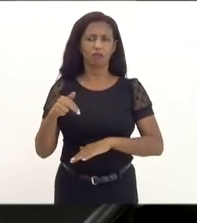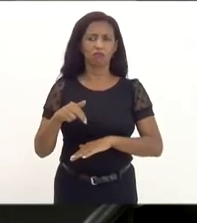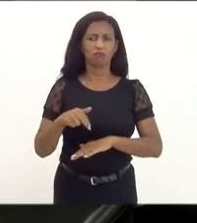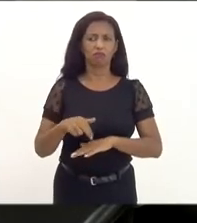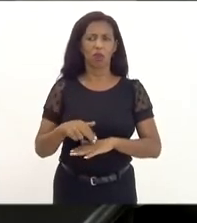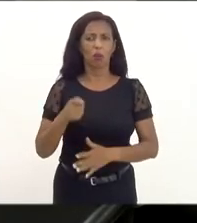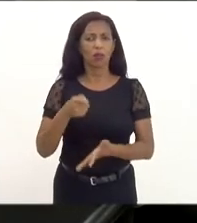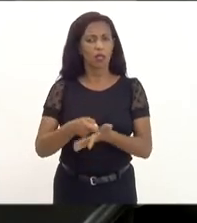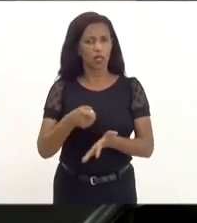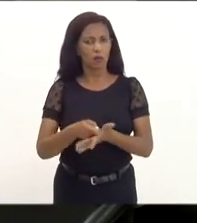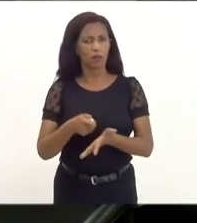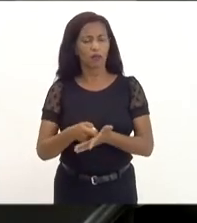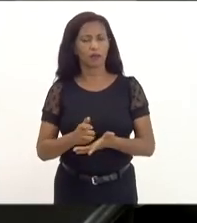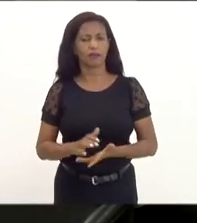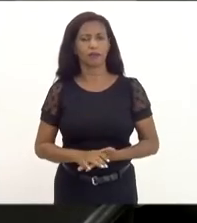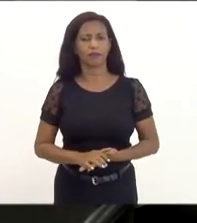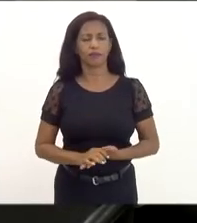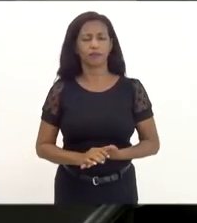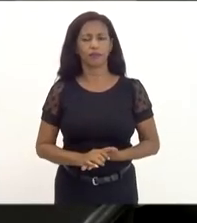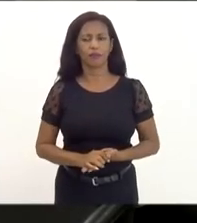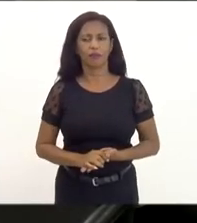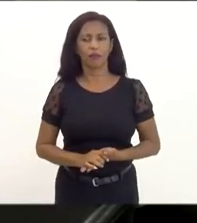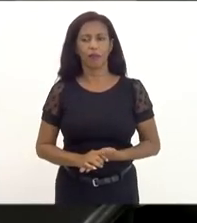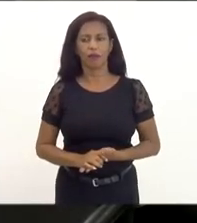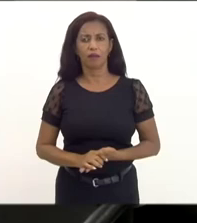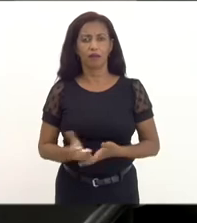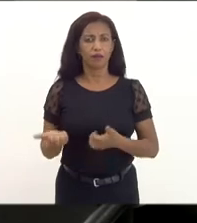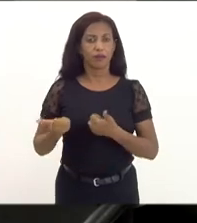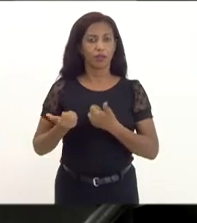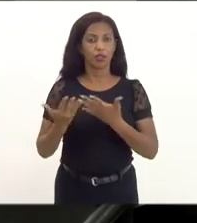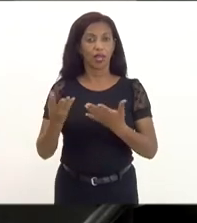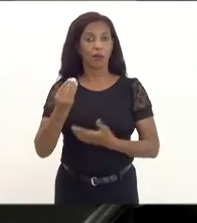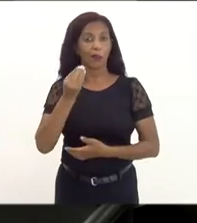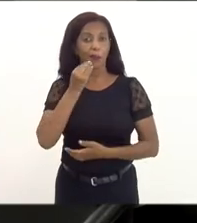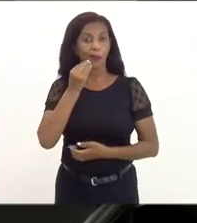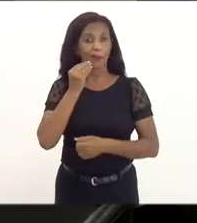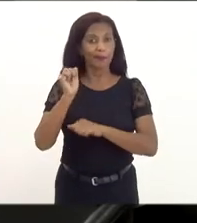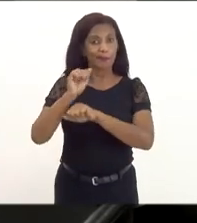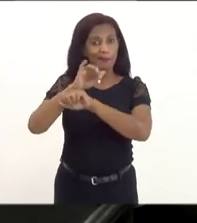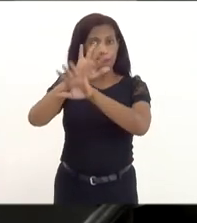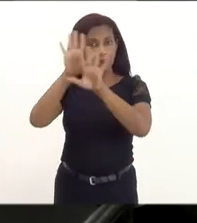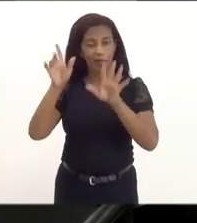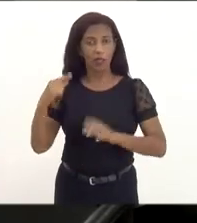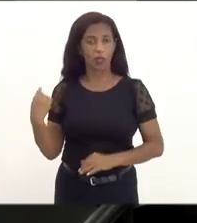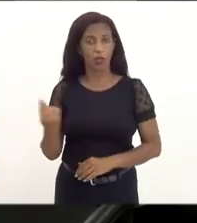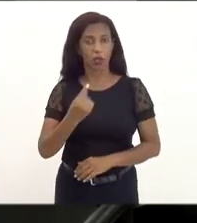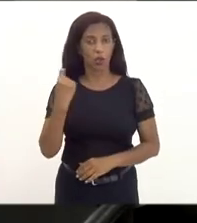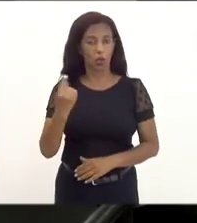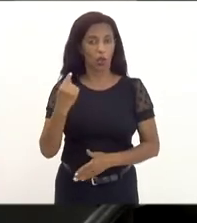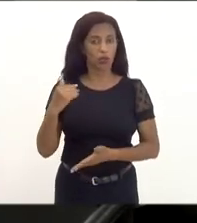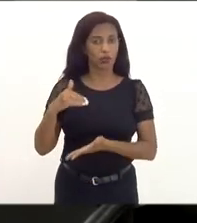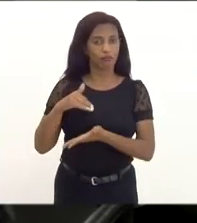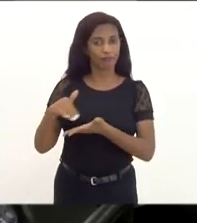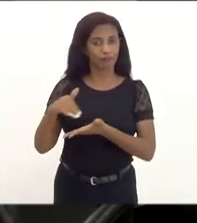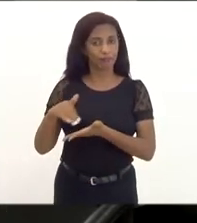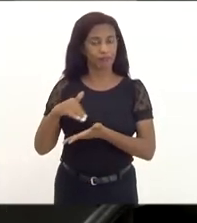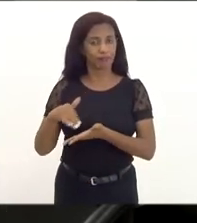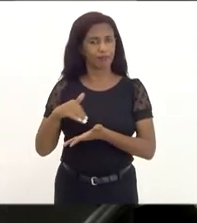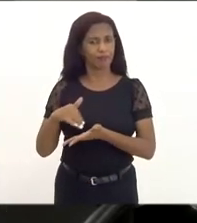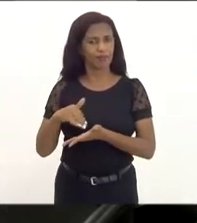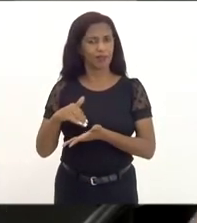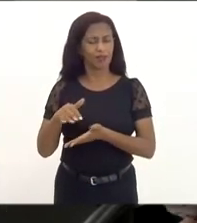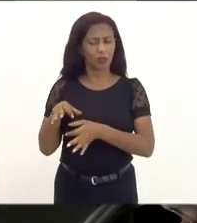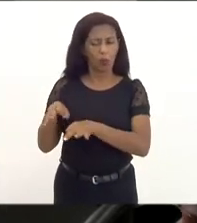uma determinação de dar-nos Transparência nós da Seplag estamos no momento de